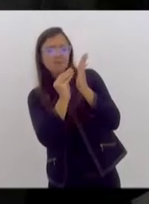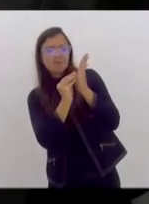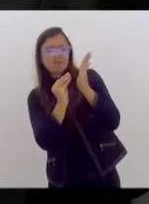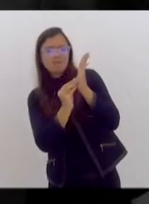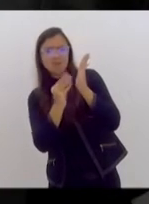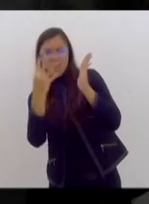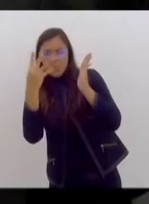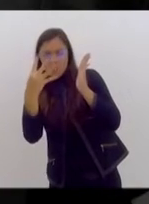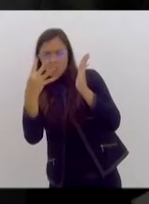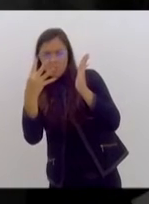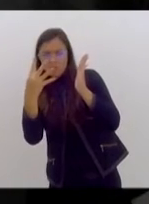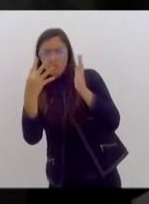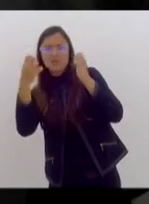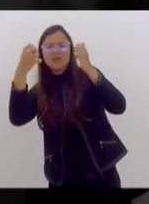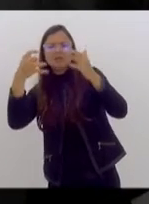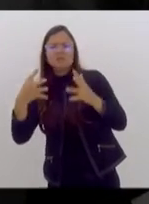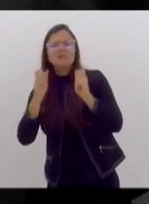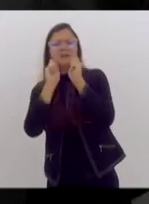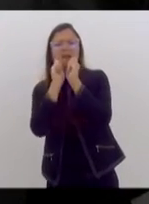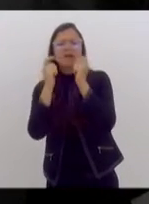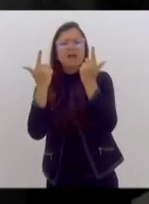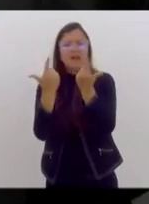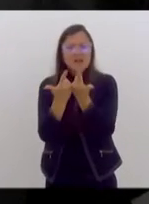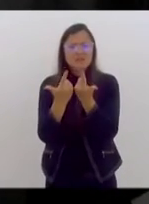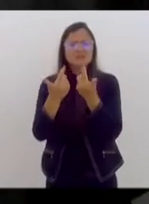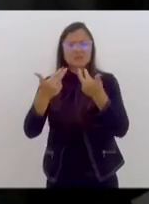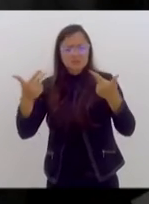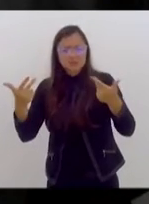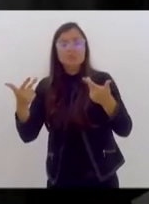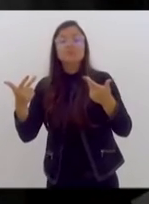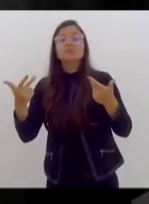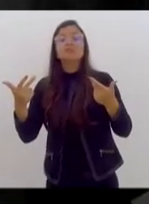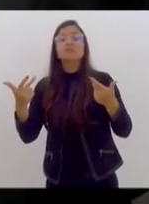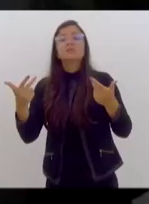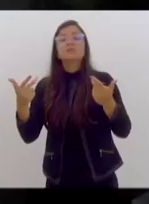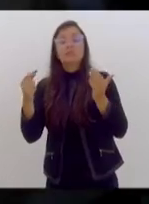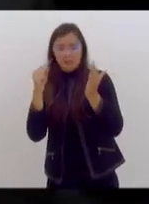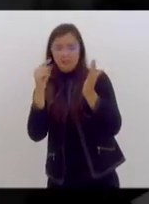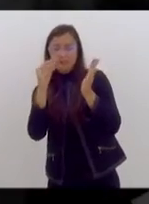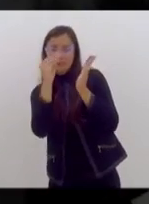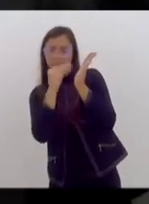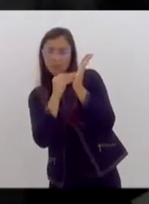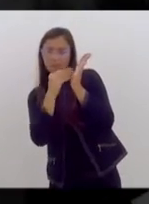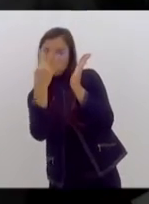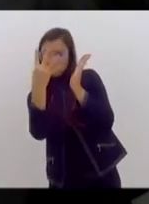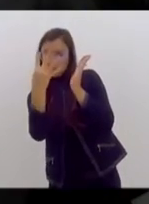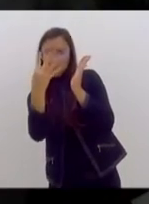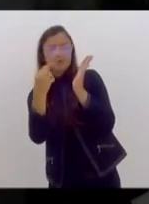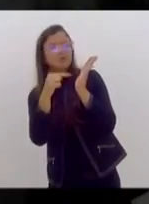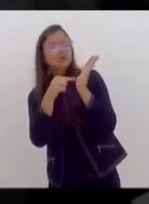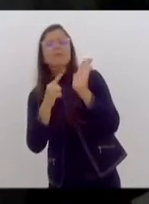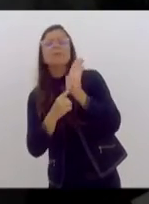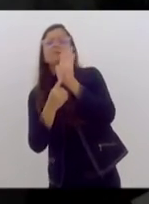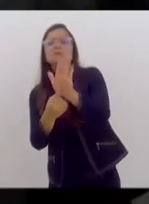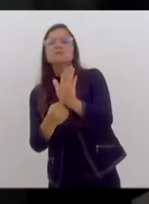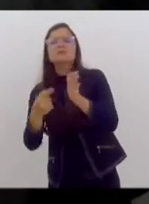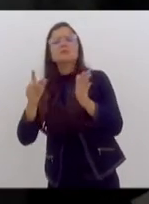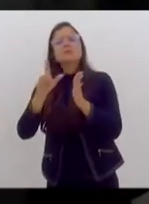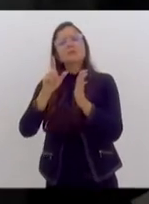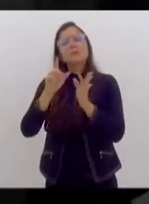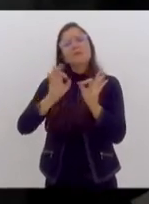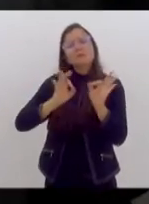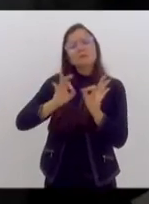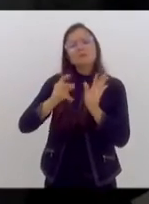a Assembleia Legislativa do Estado do Rio de Janeiro né E aí vem lá apresentação de projetos e quando o